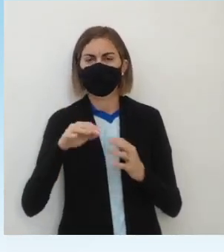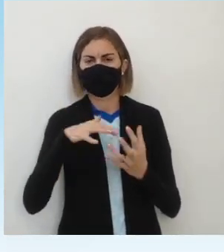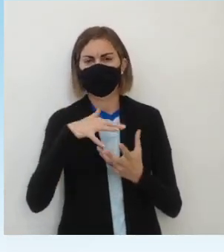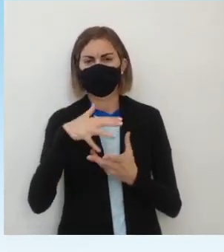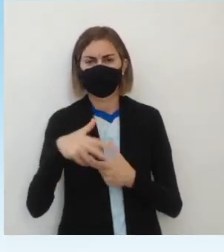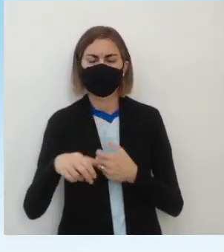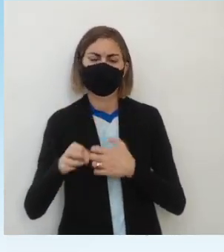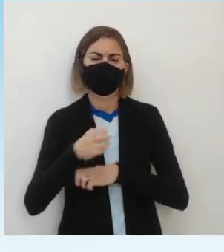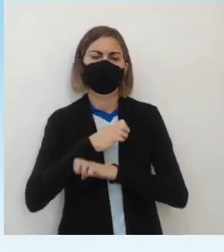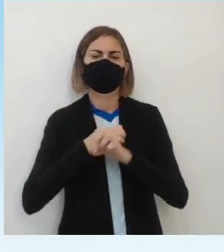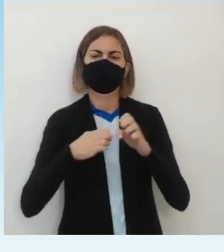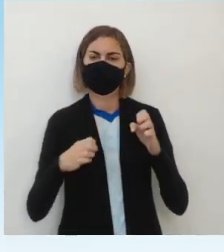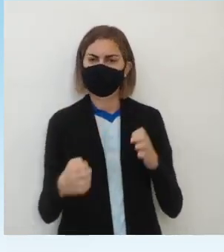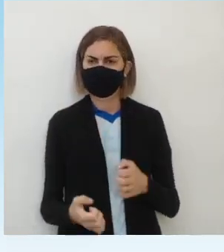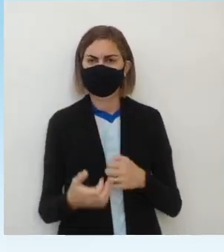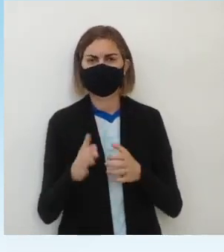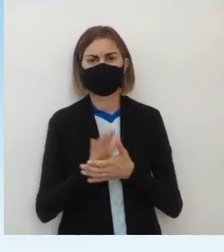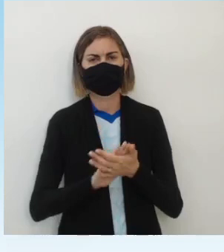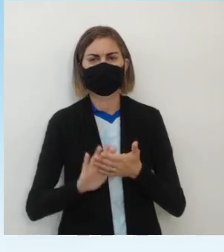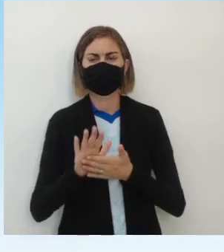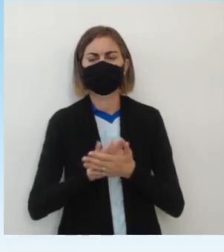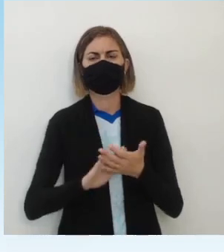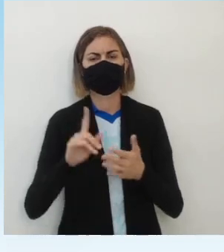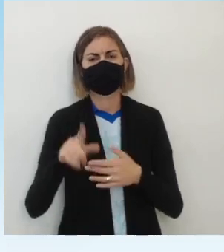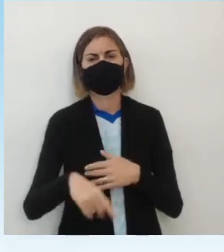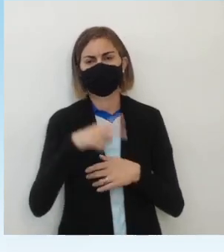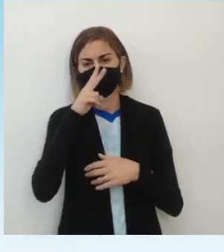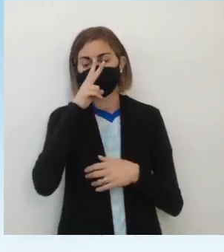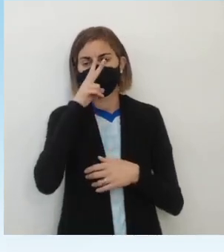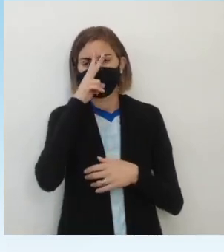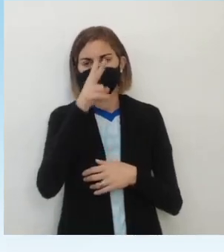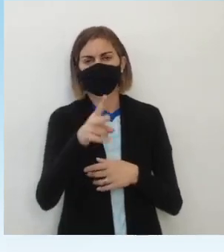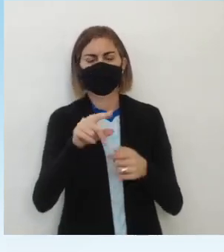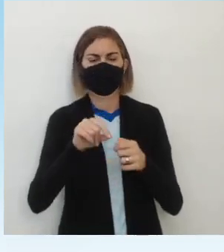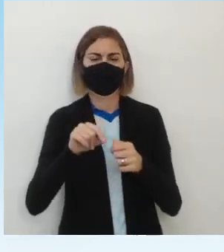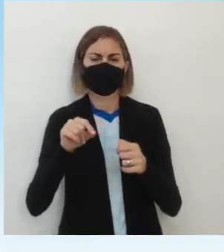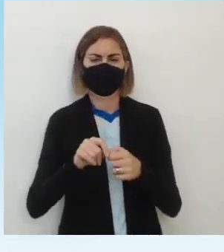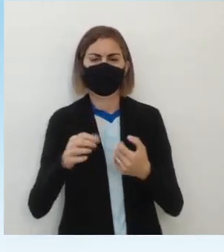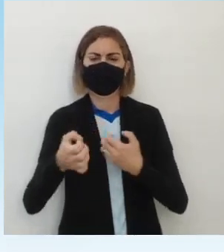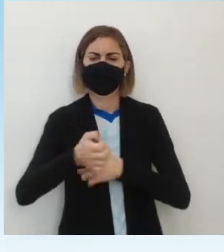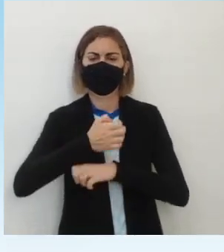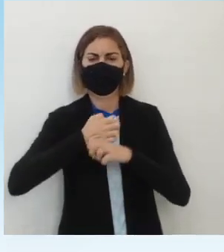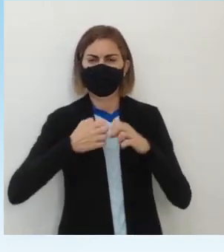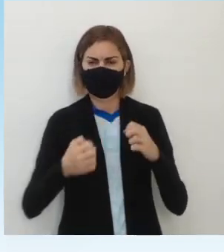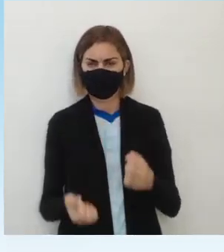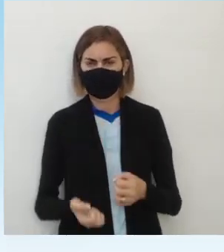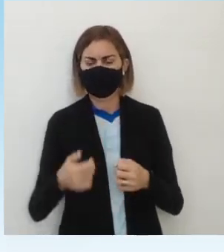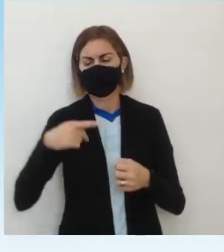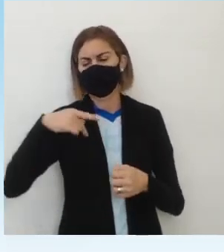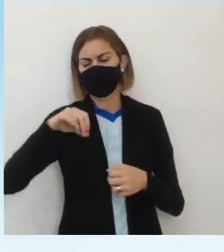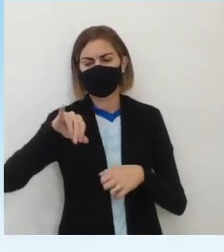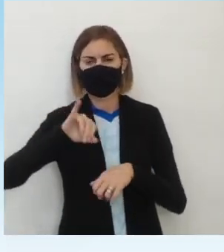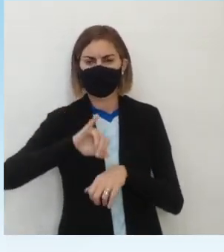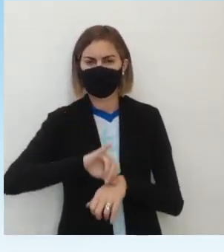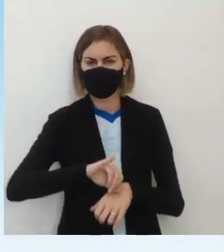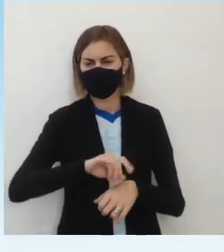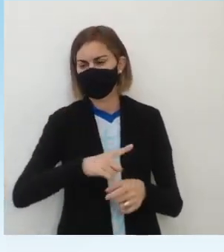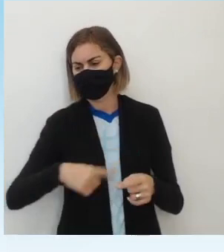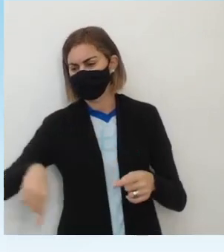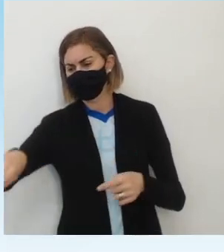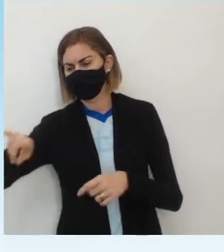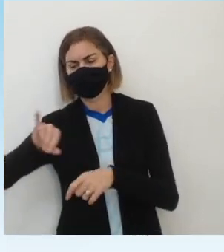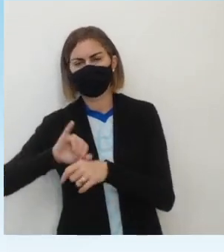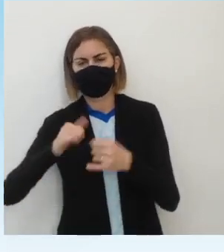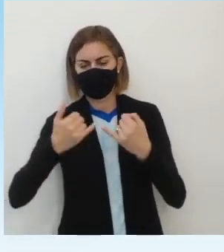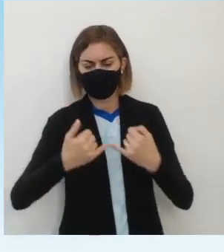mundo dos eletricistas, nada mais é do que uma força que faz com que os elétrons saiam de um polo para o outro, ou